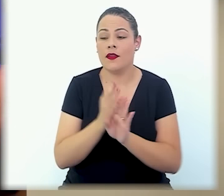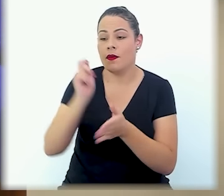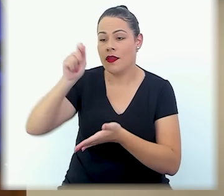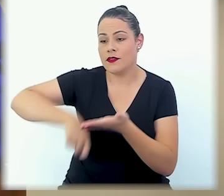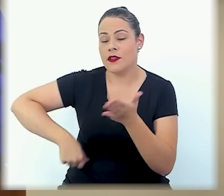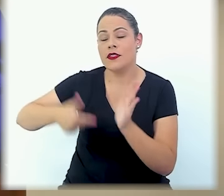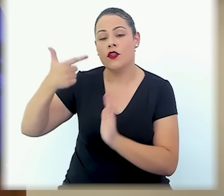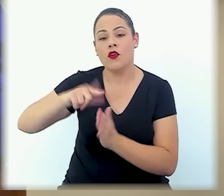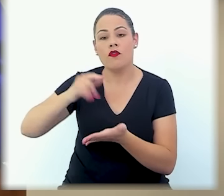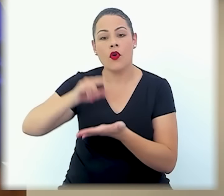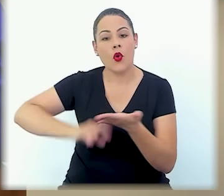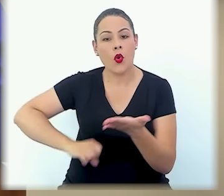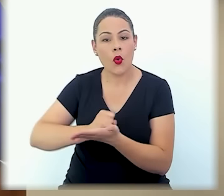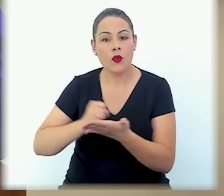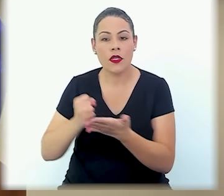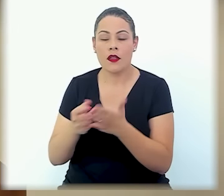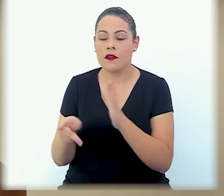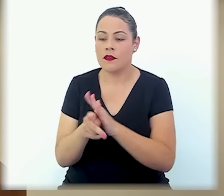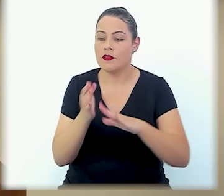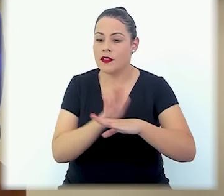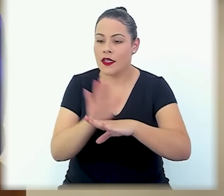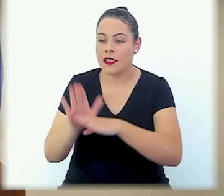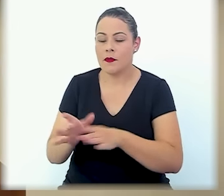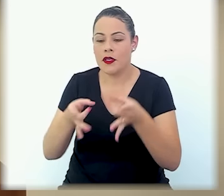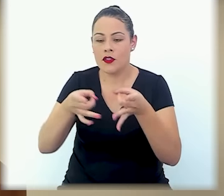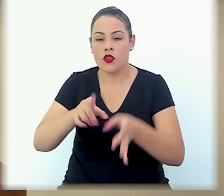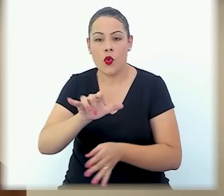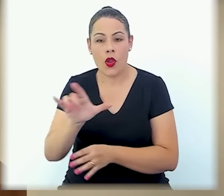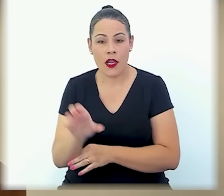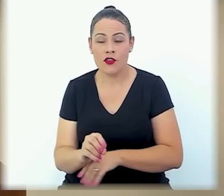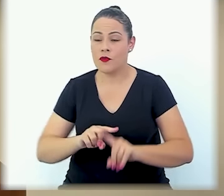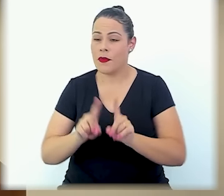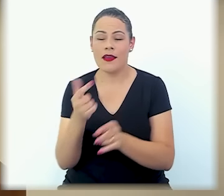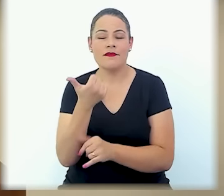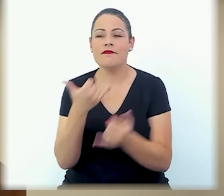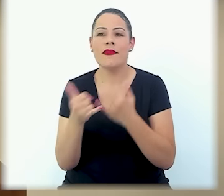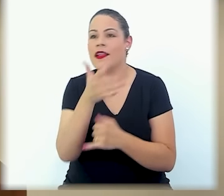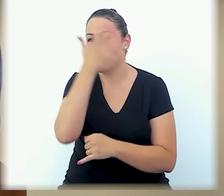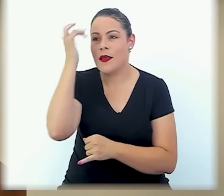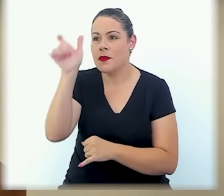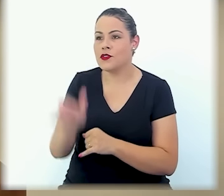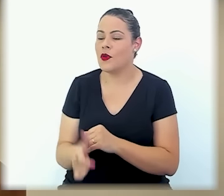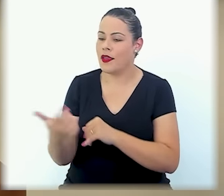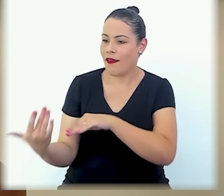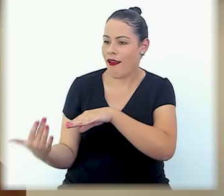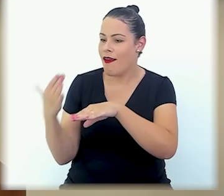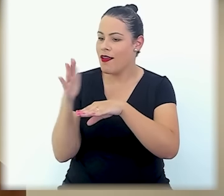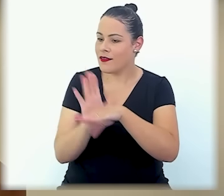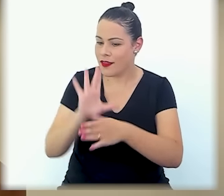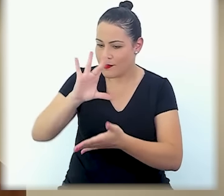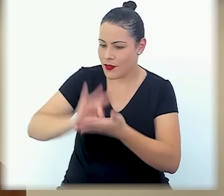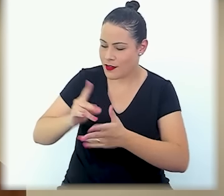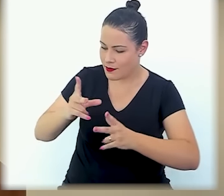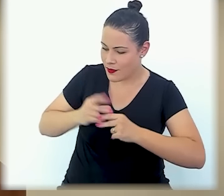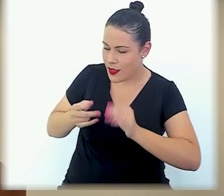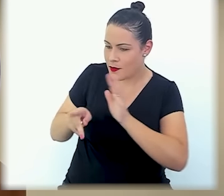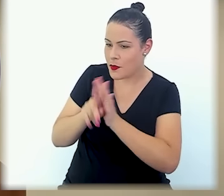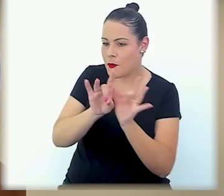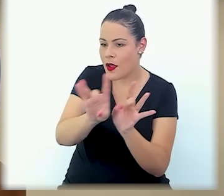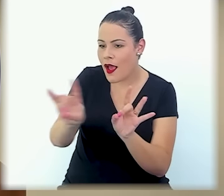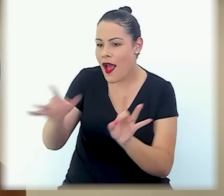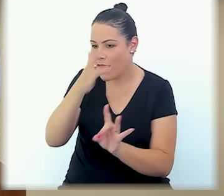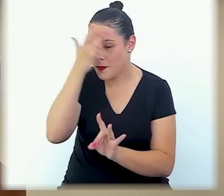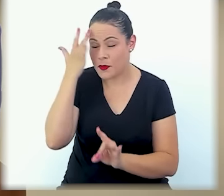do tratamento do lixo, mas não incorpora os catadores como prestadores de serviço nesse processo. Então a gente tem, para a